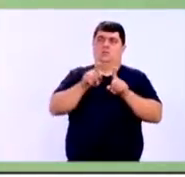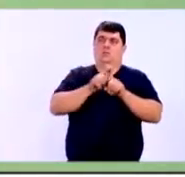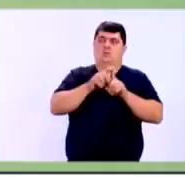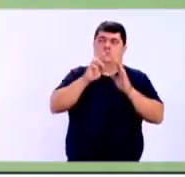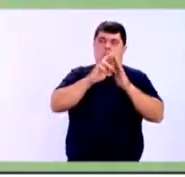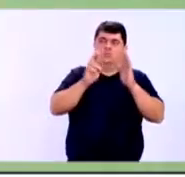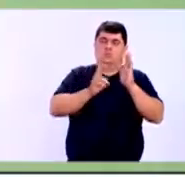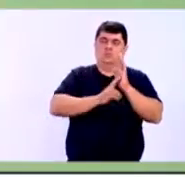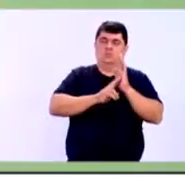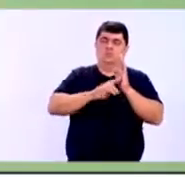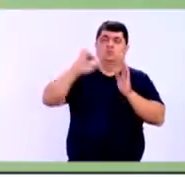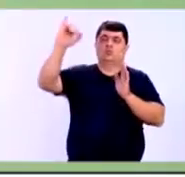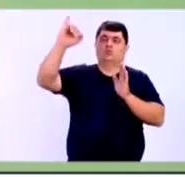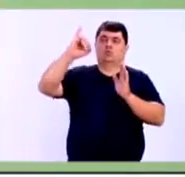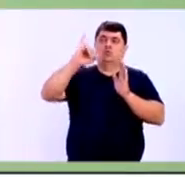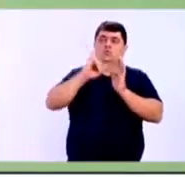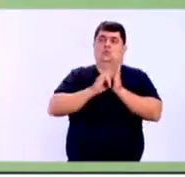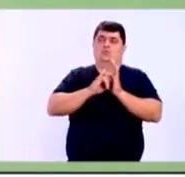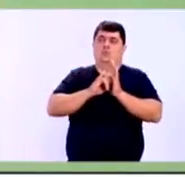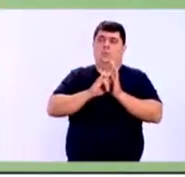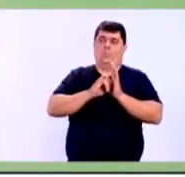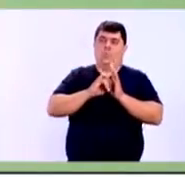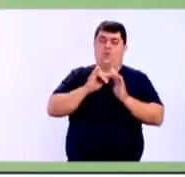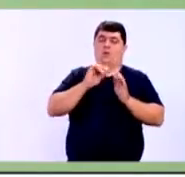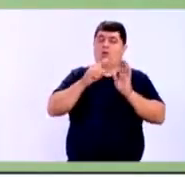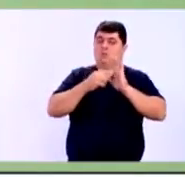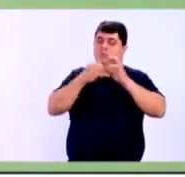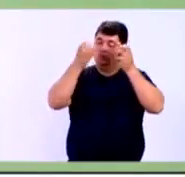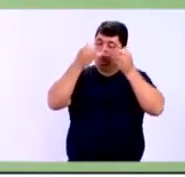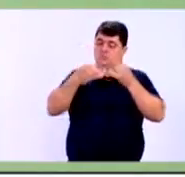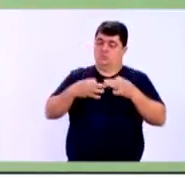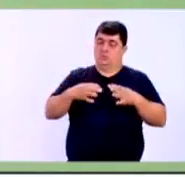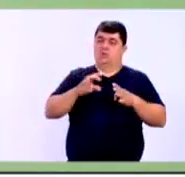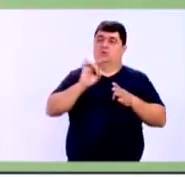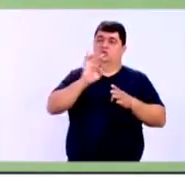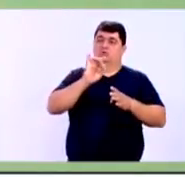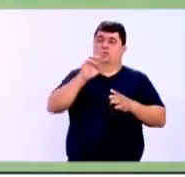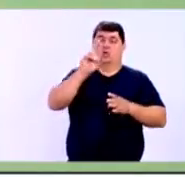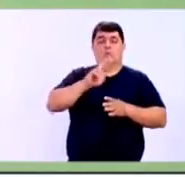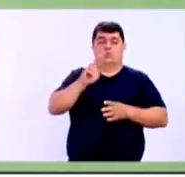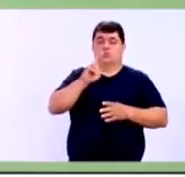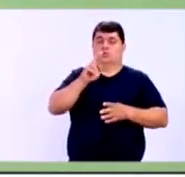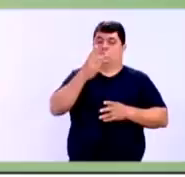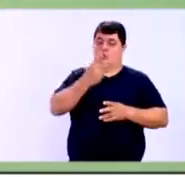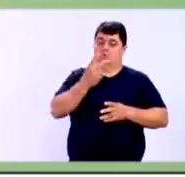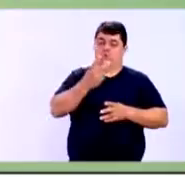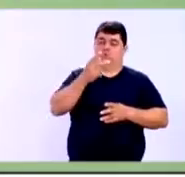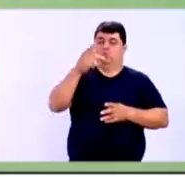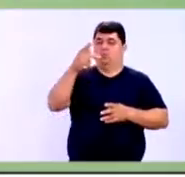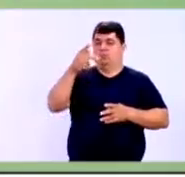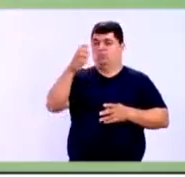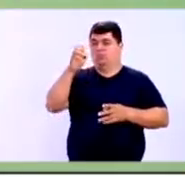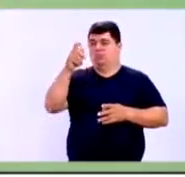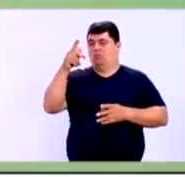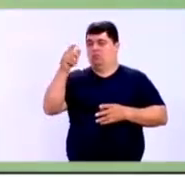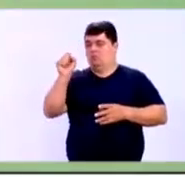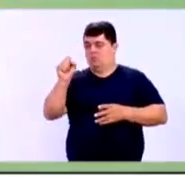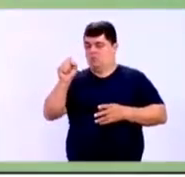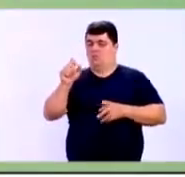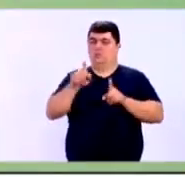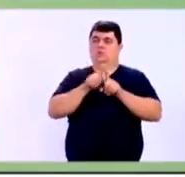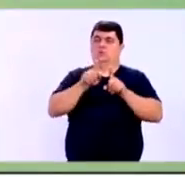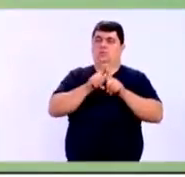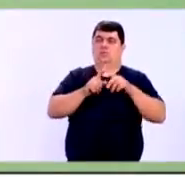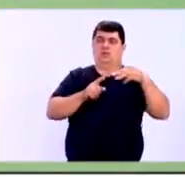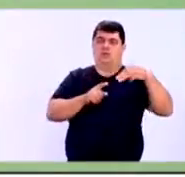contábeis internacionais, indicam que só poderá ser utilizado o PEPS e